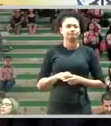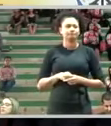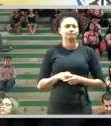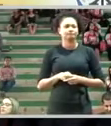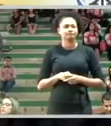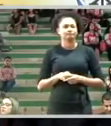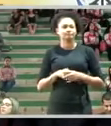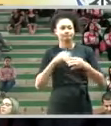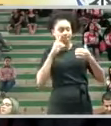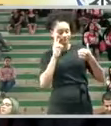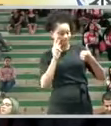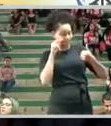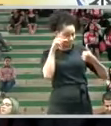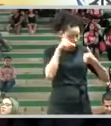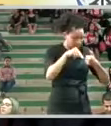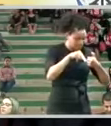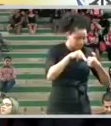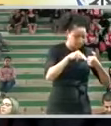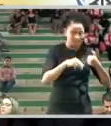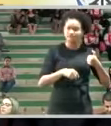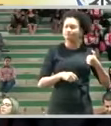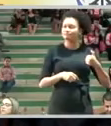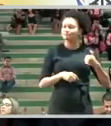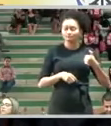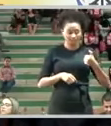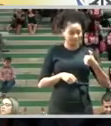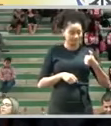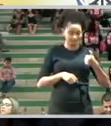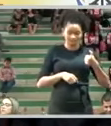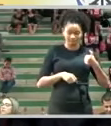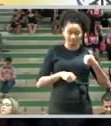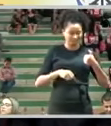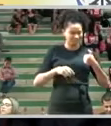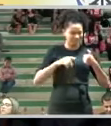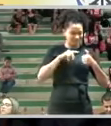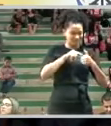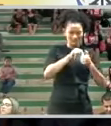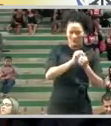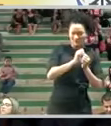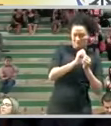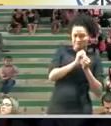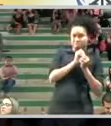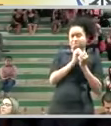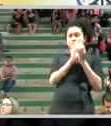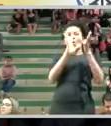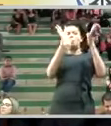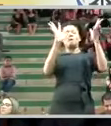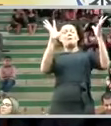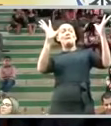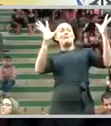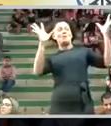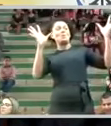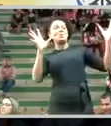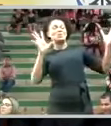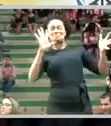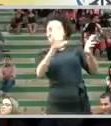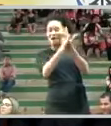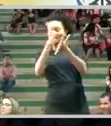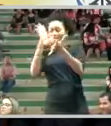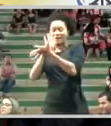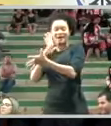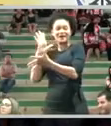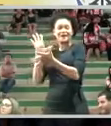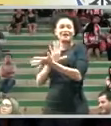Quando olharam para dentro da arca, a Bíblia diz que Deus destruiu um monte de gente. 50 mil